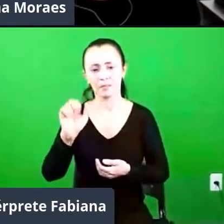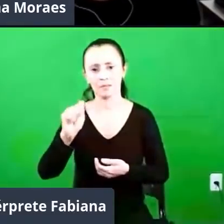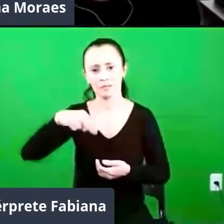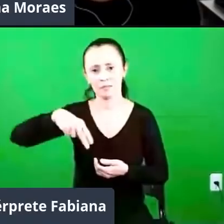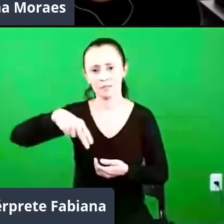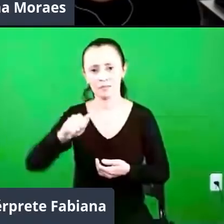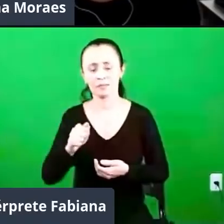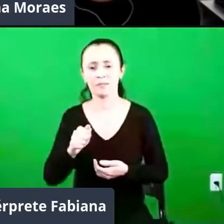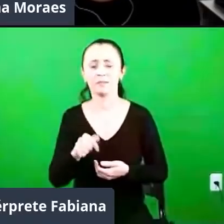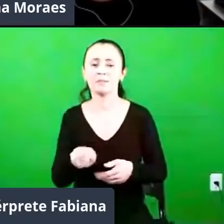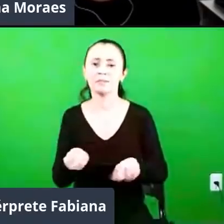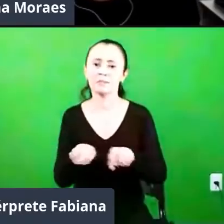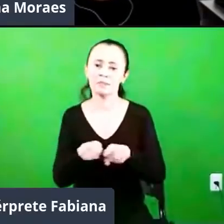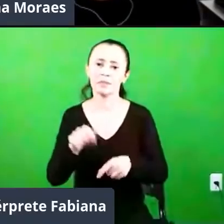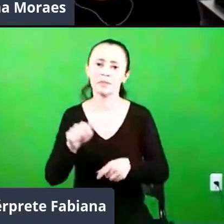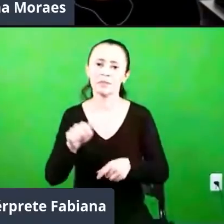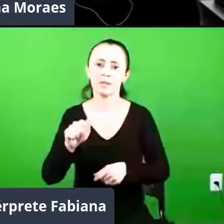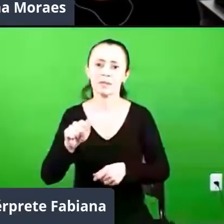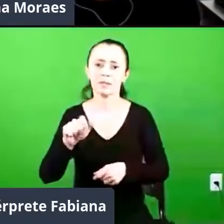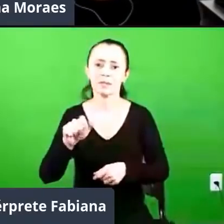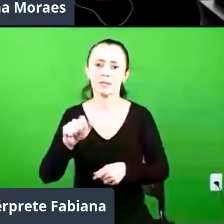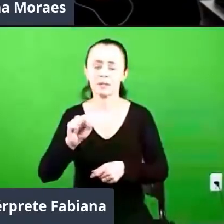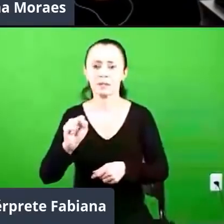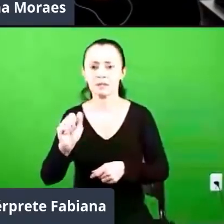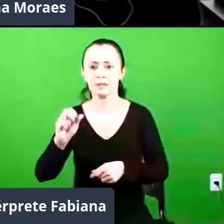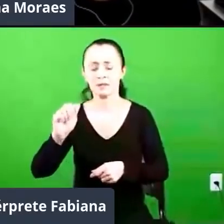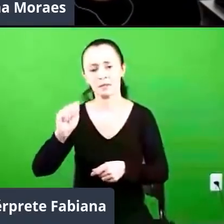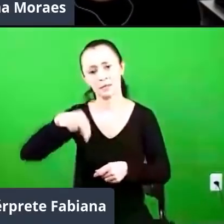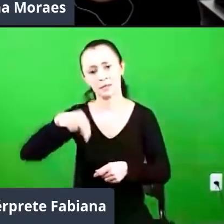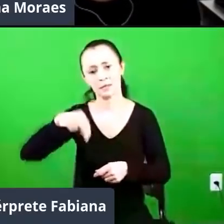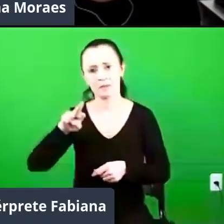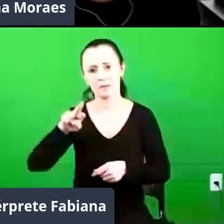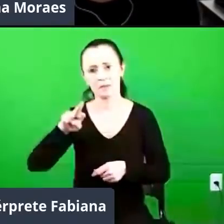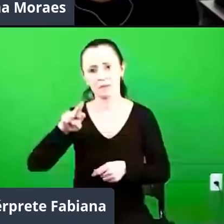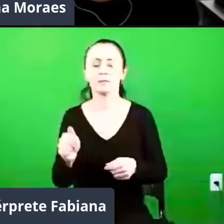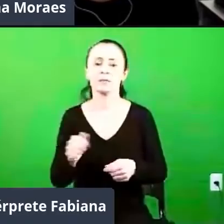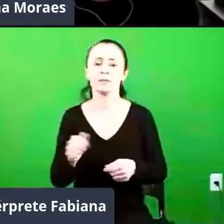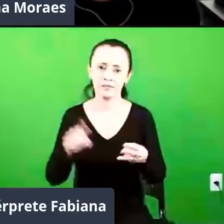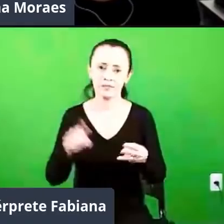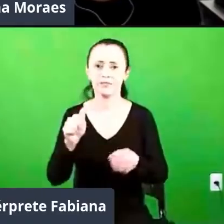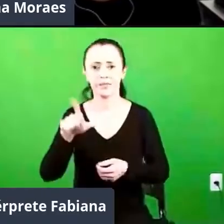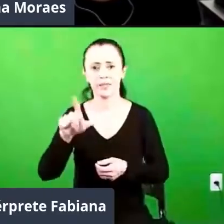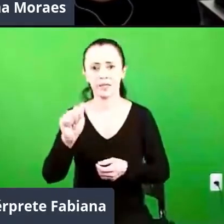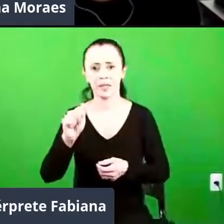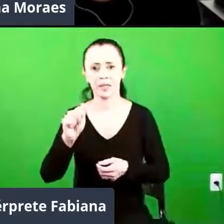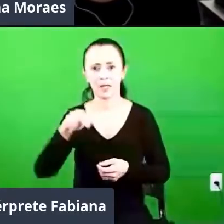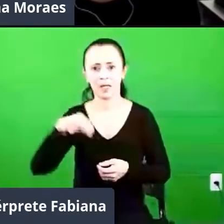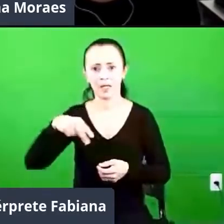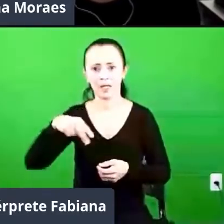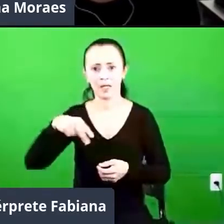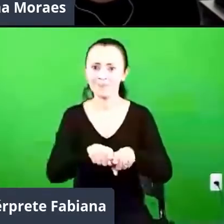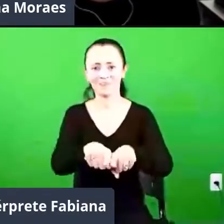Letéia também, que fazem parte dessa equipe. Agradecer a parceria da Alana nessa live, né? Fabiana, parabéns